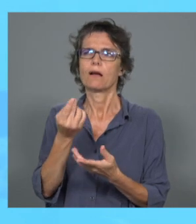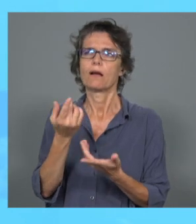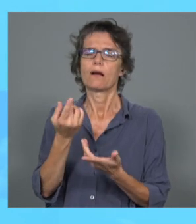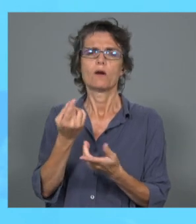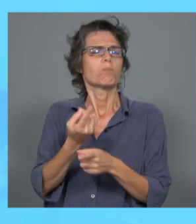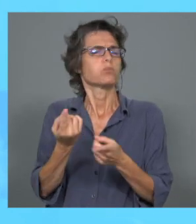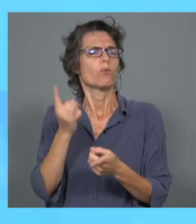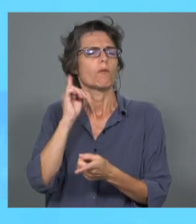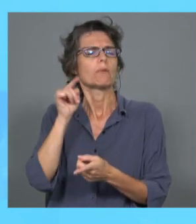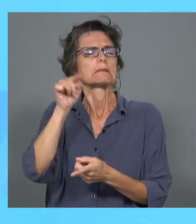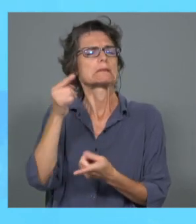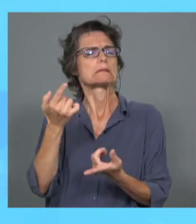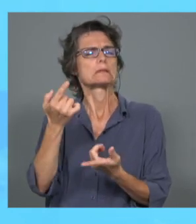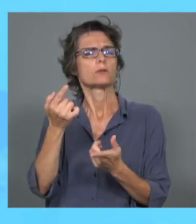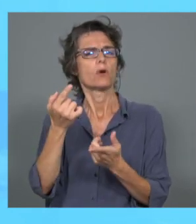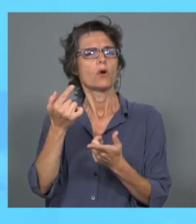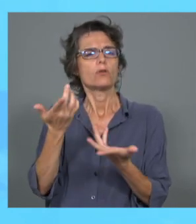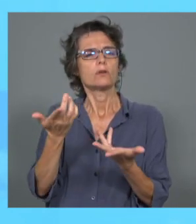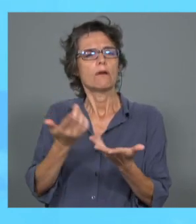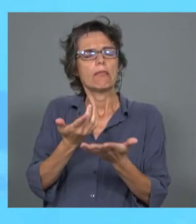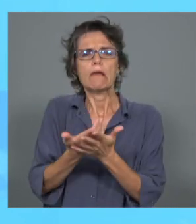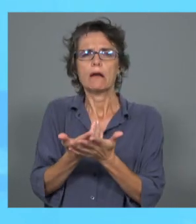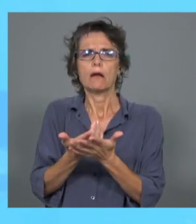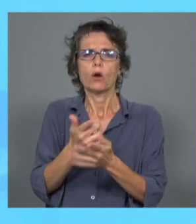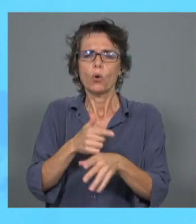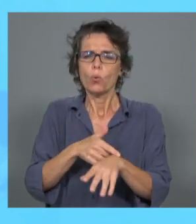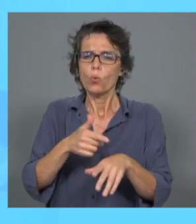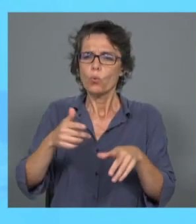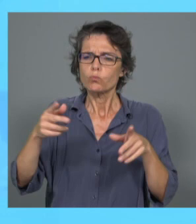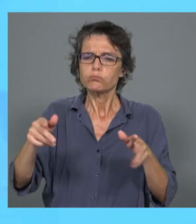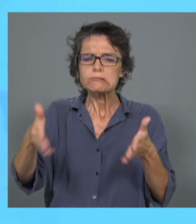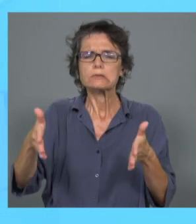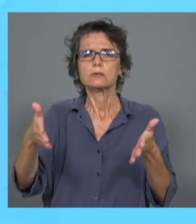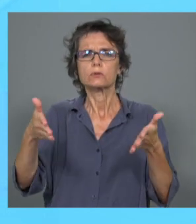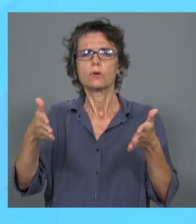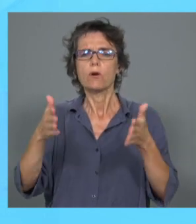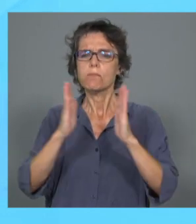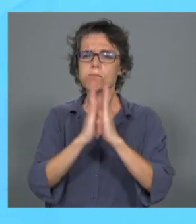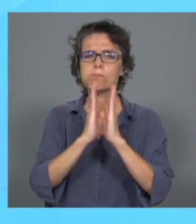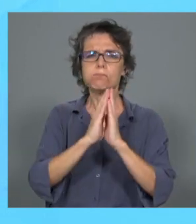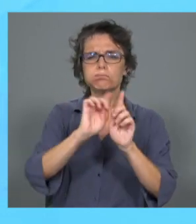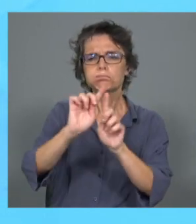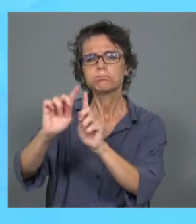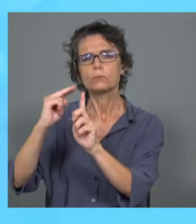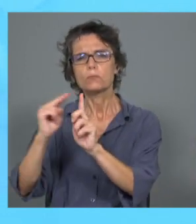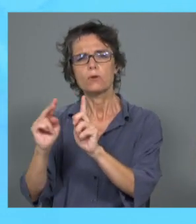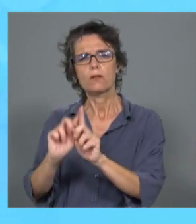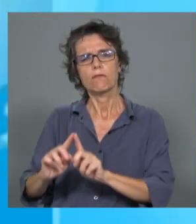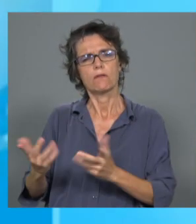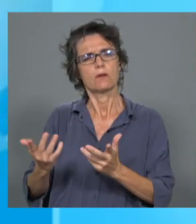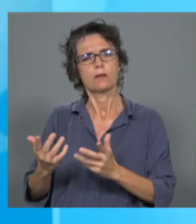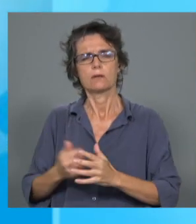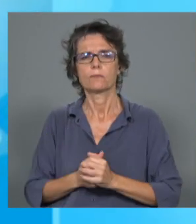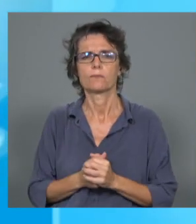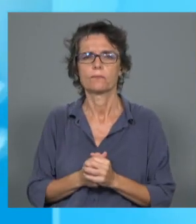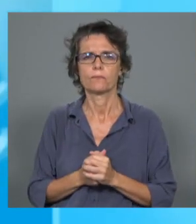a importância de um espaço que agrega no mesmo bloco televisivo diferentes sensibilidades religiosas? Eu desde o